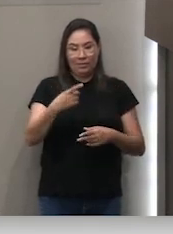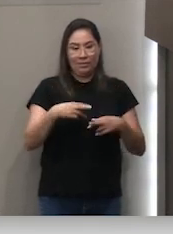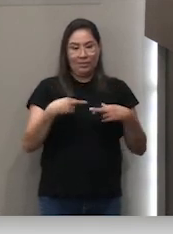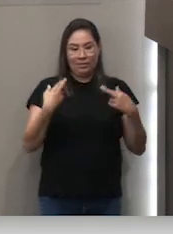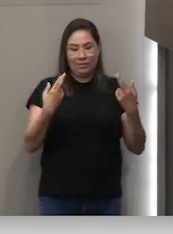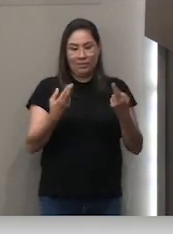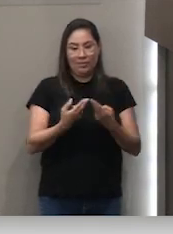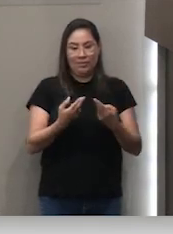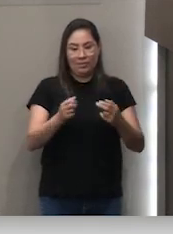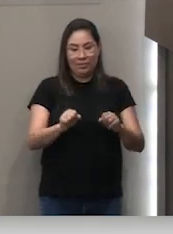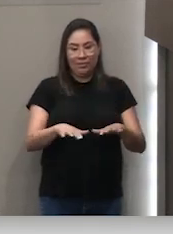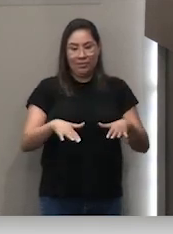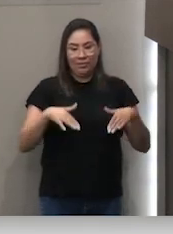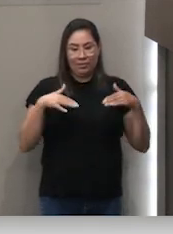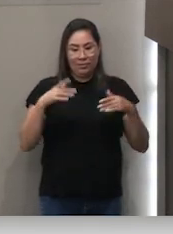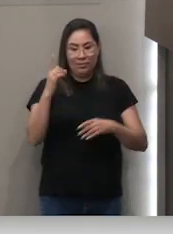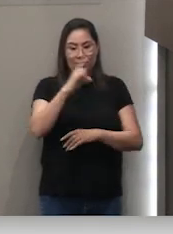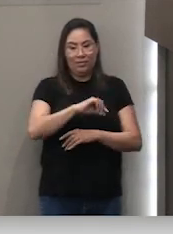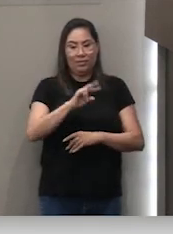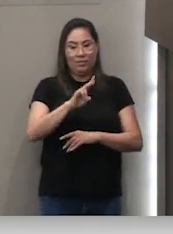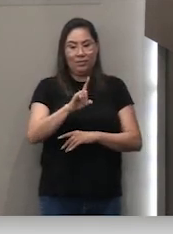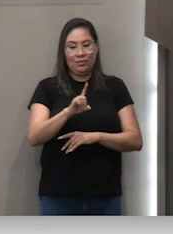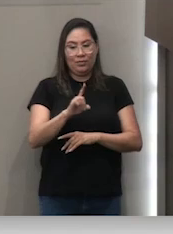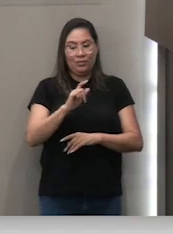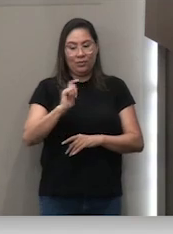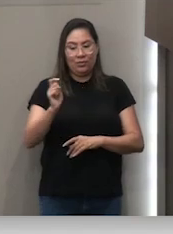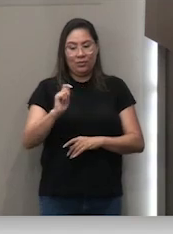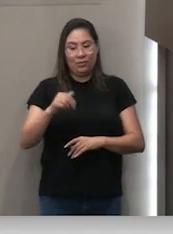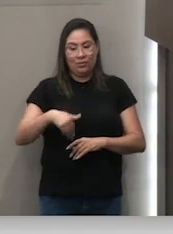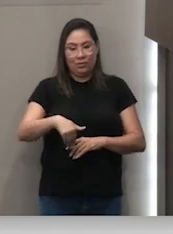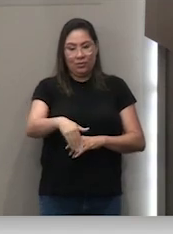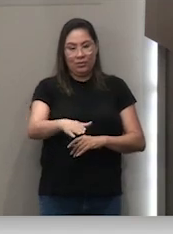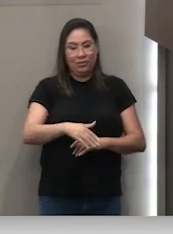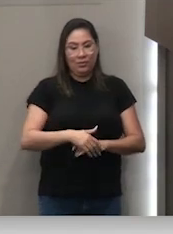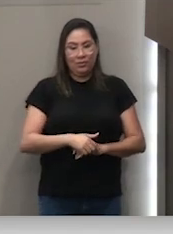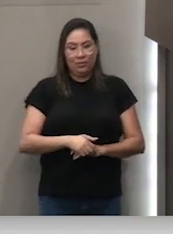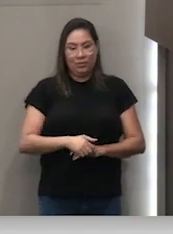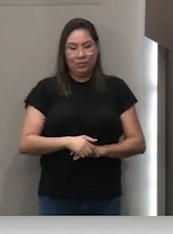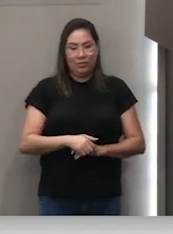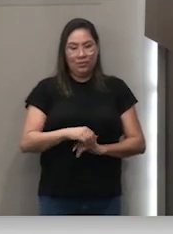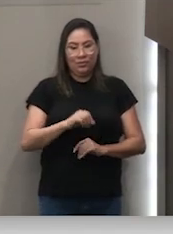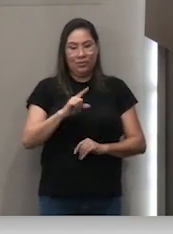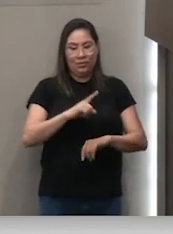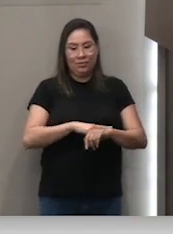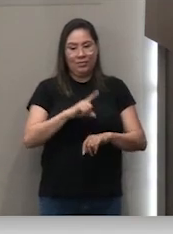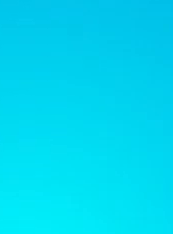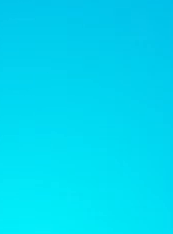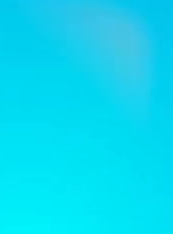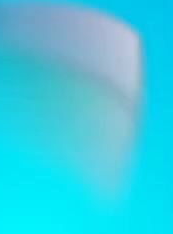reunião plenária ordinária no dia 21 de agosto do corrente, às 15 horas.